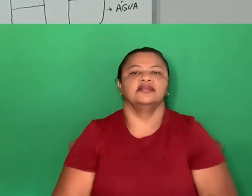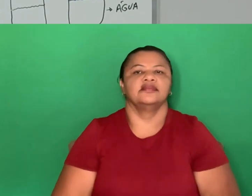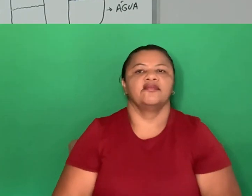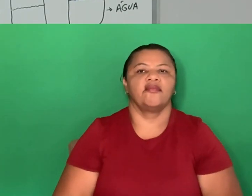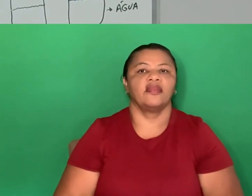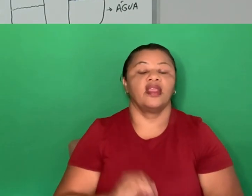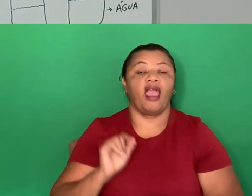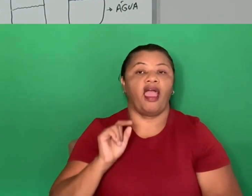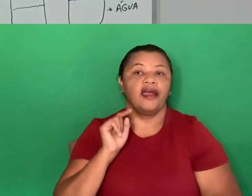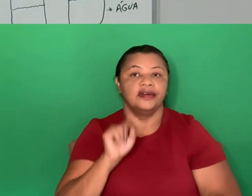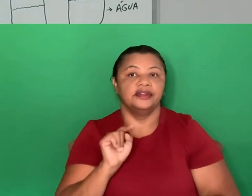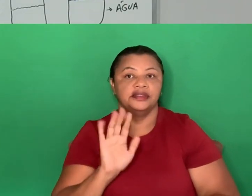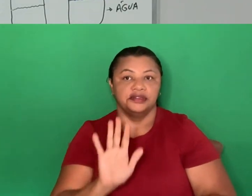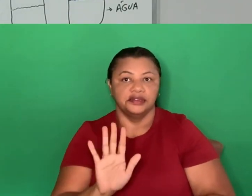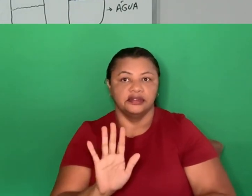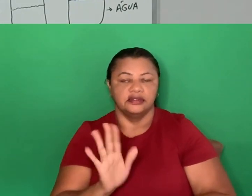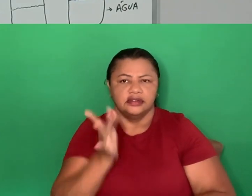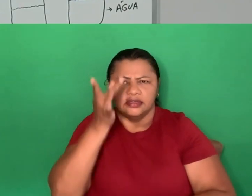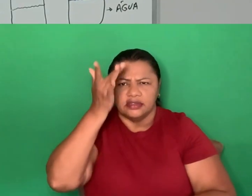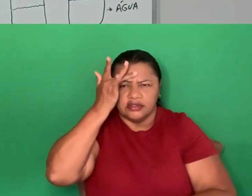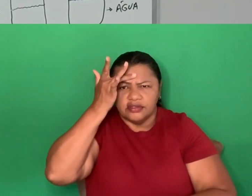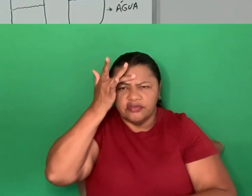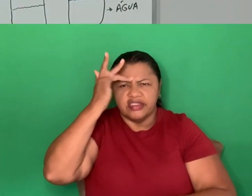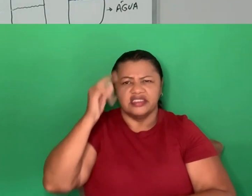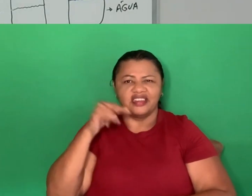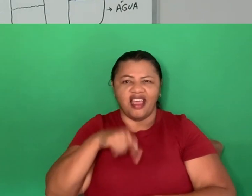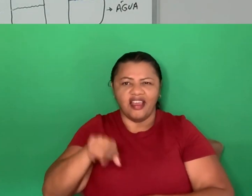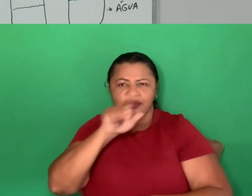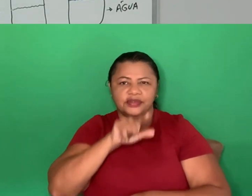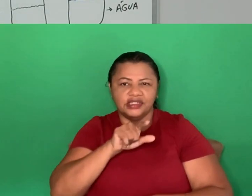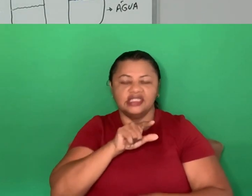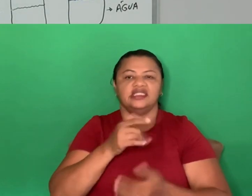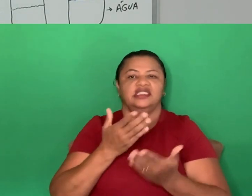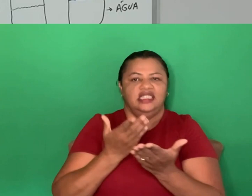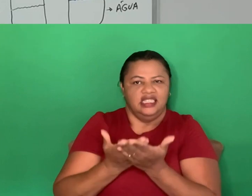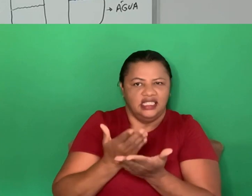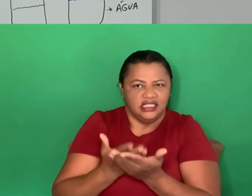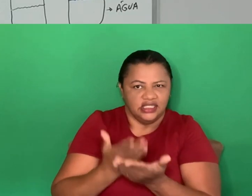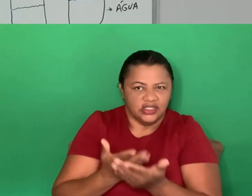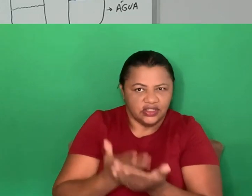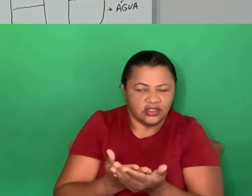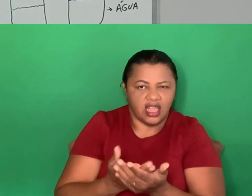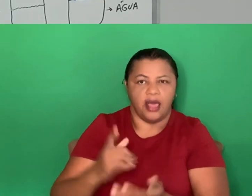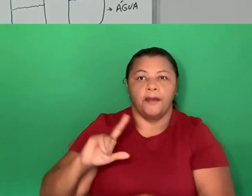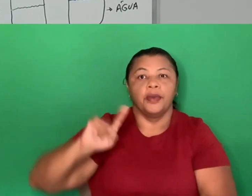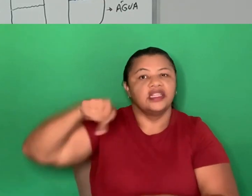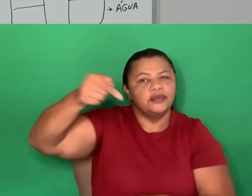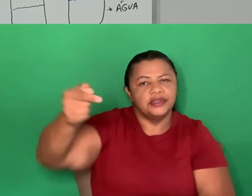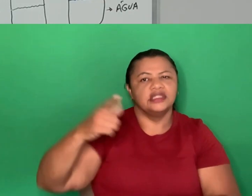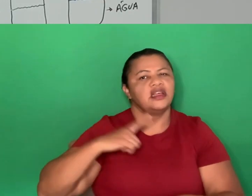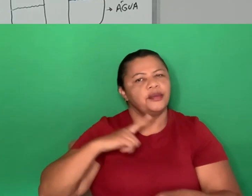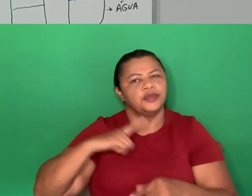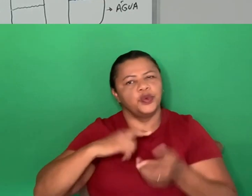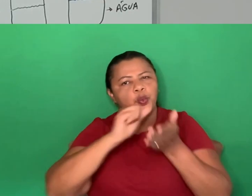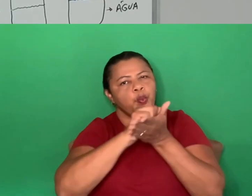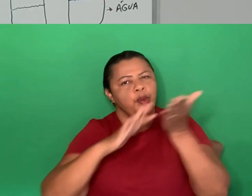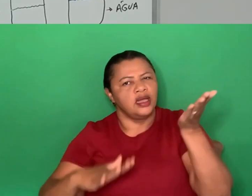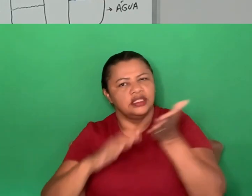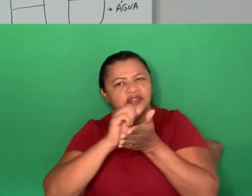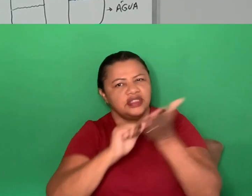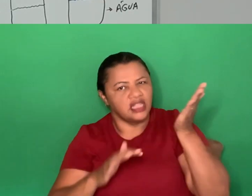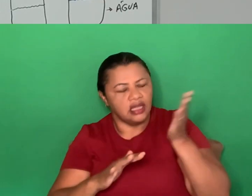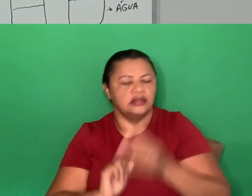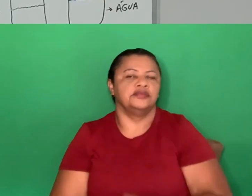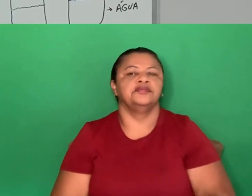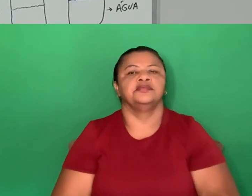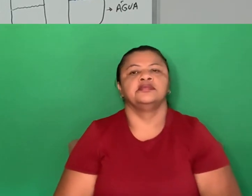gente está falando de qual sal? Quando eu falo água e sal, de maneira simples assim, eu estou falando do sal comum, do sal de cozinha, do cloreto de sódio,